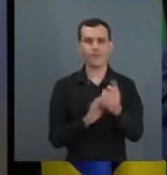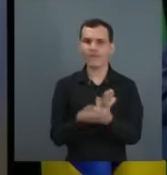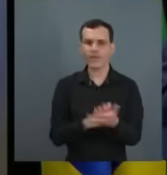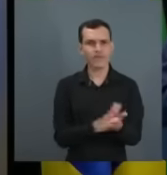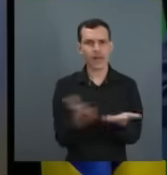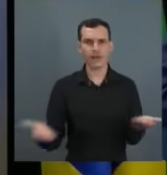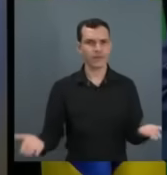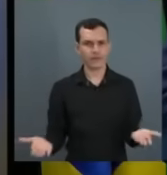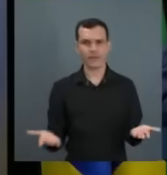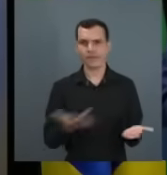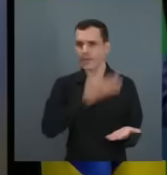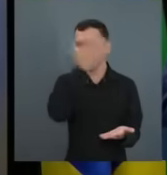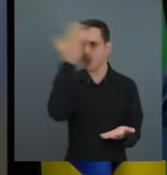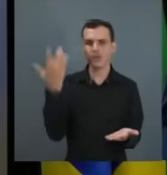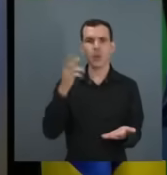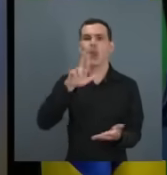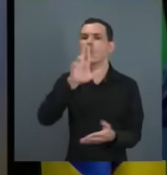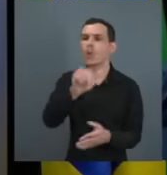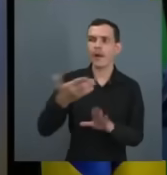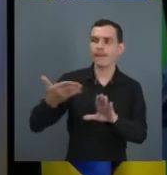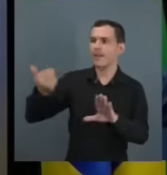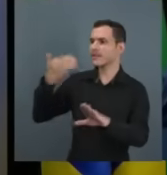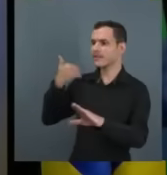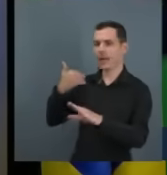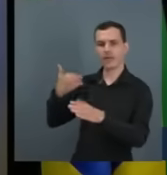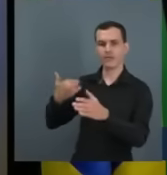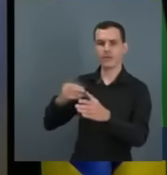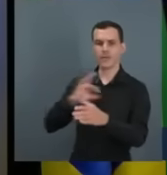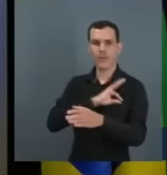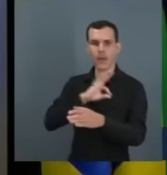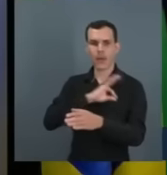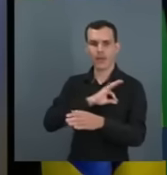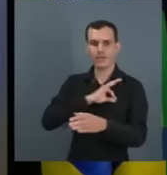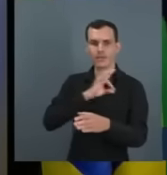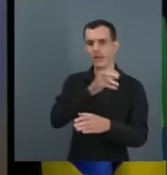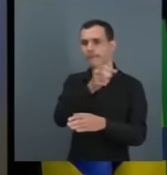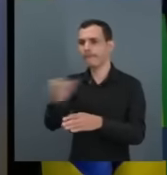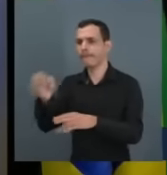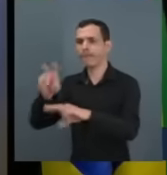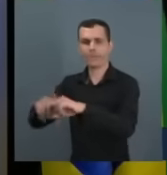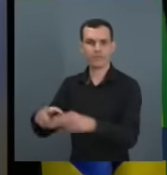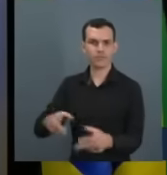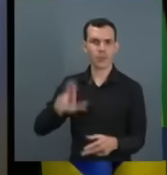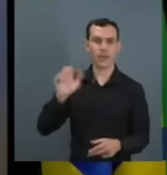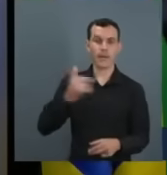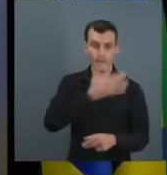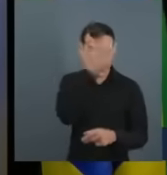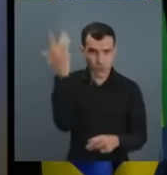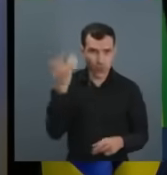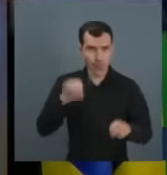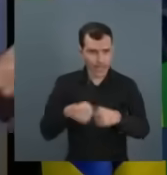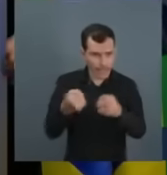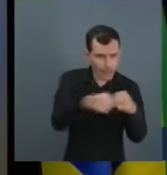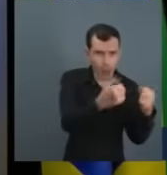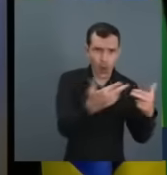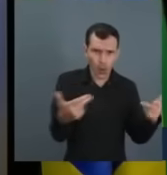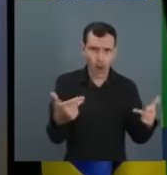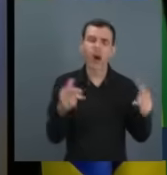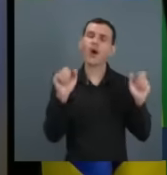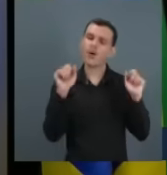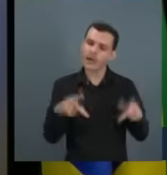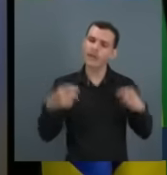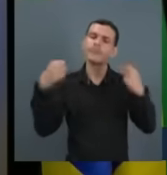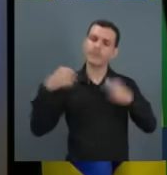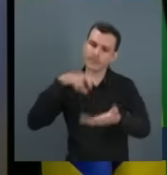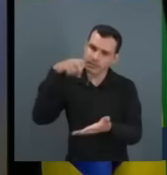que nunca tiveram passagem pela polícia, pela justiça. Aqueles que quebraram têm que pagar, mas de acordo com a lei, dando direito à ampla